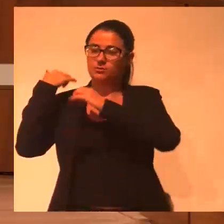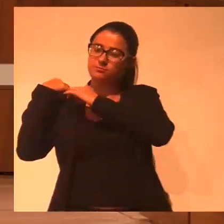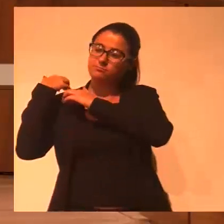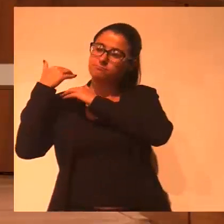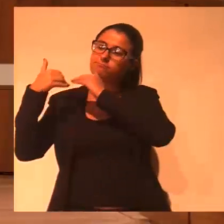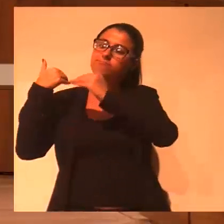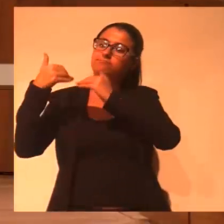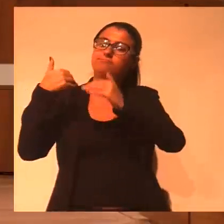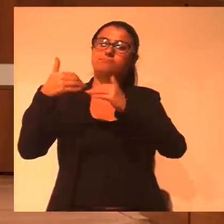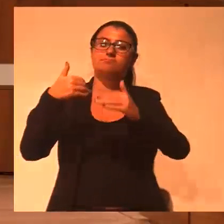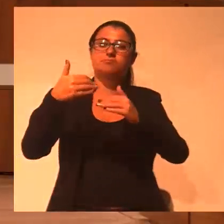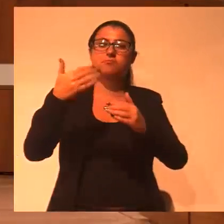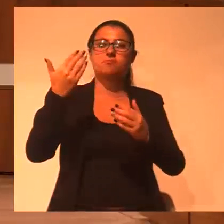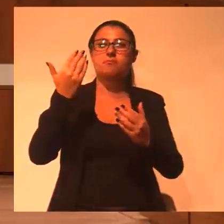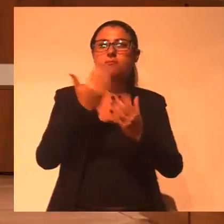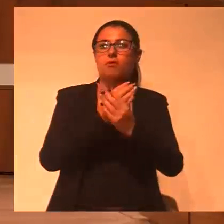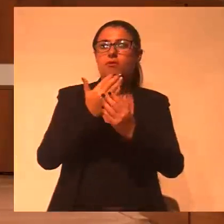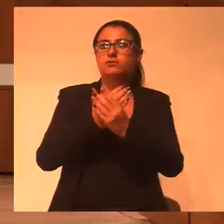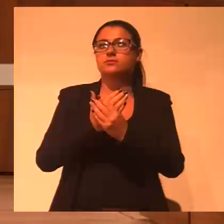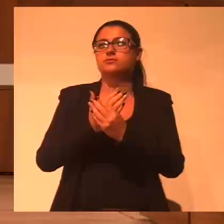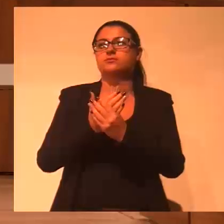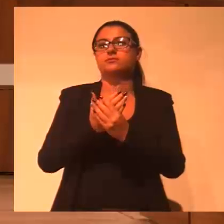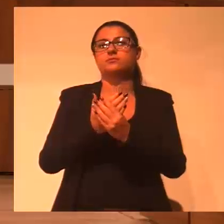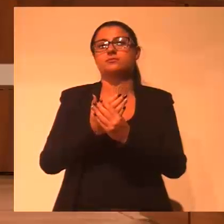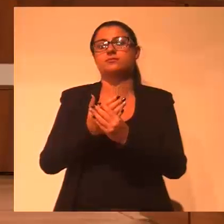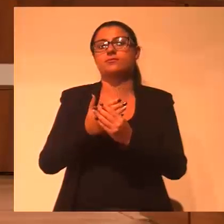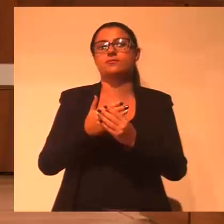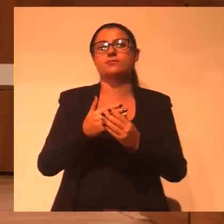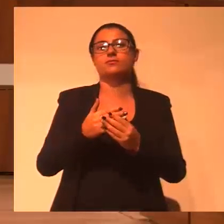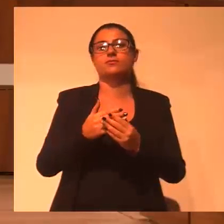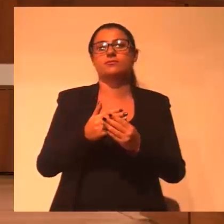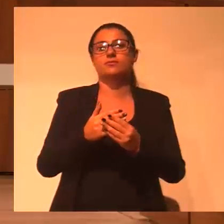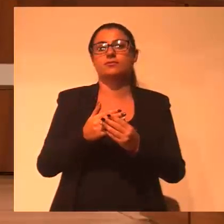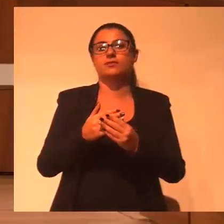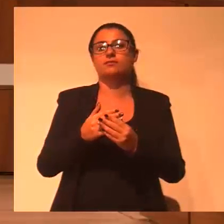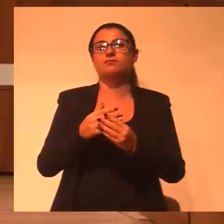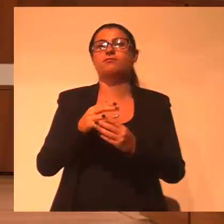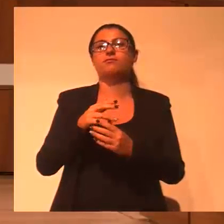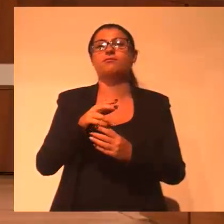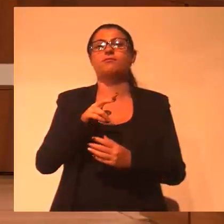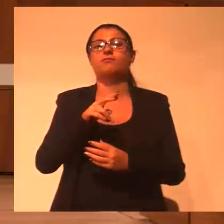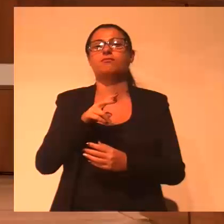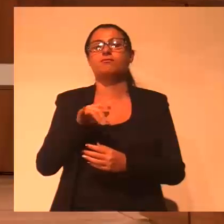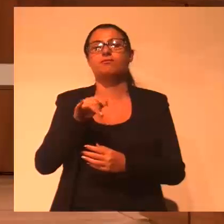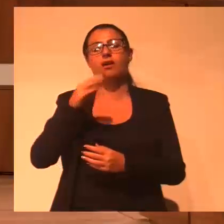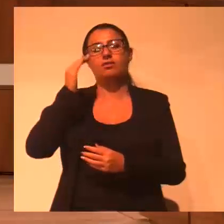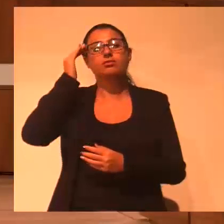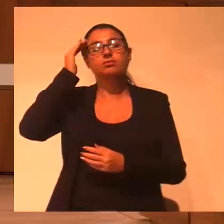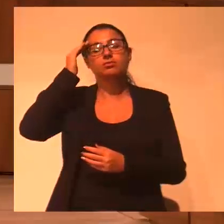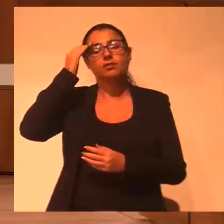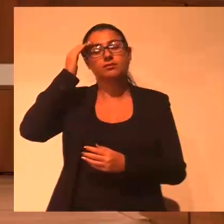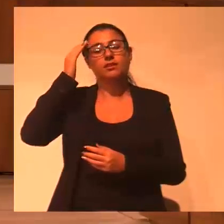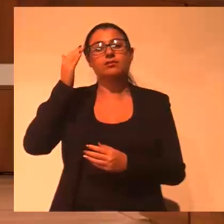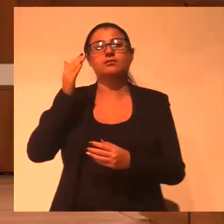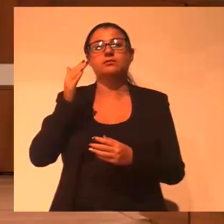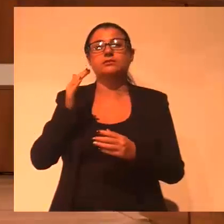processual, onde ele atua, vai entender que talvez ele não esteja isento